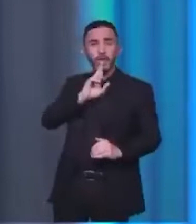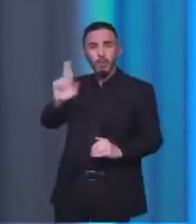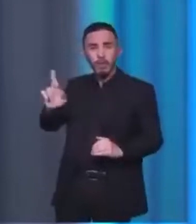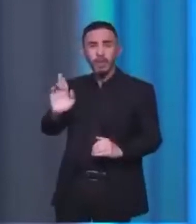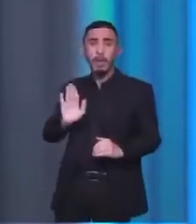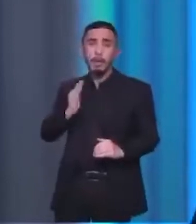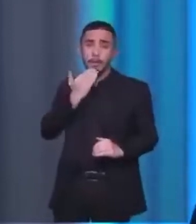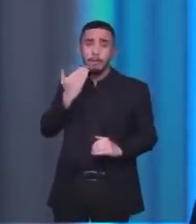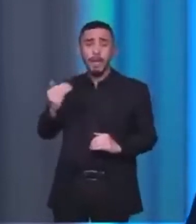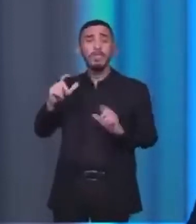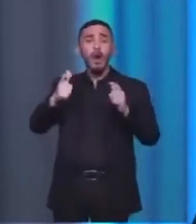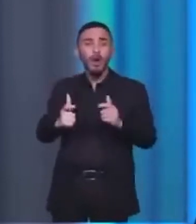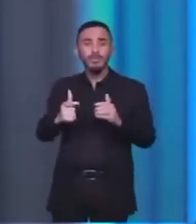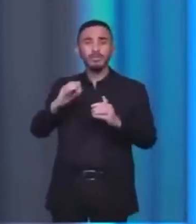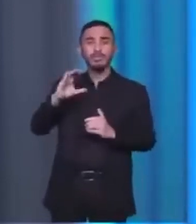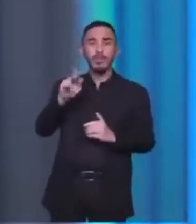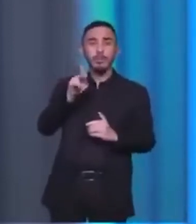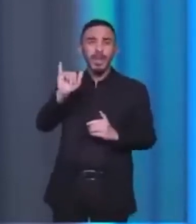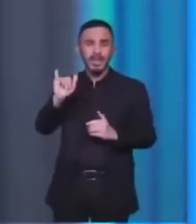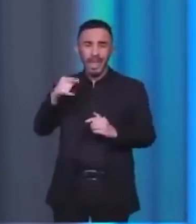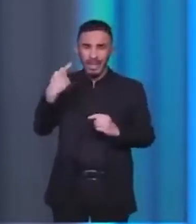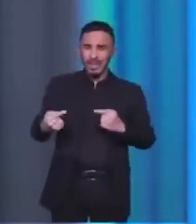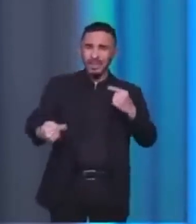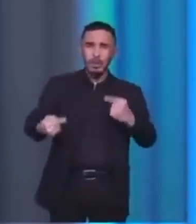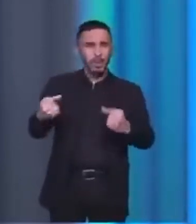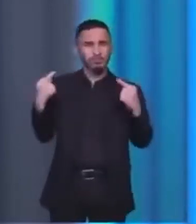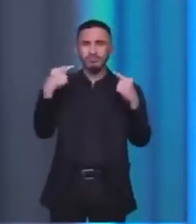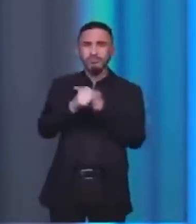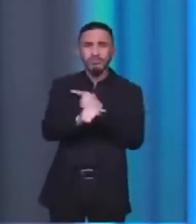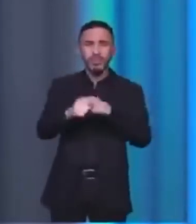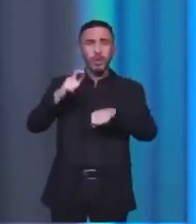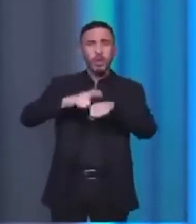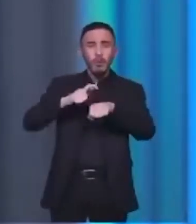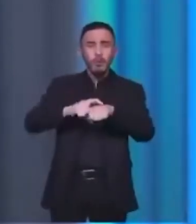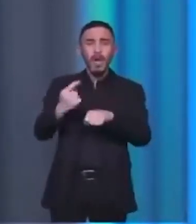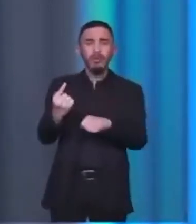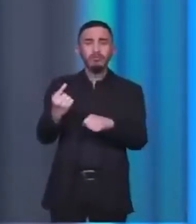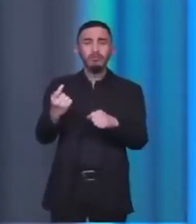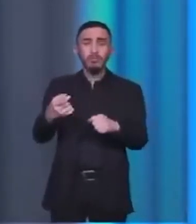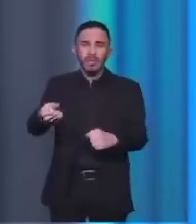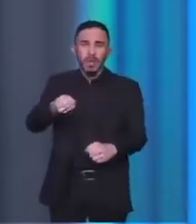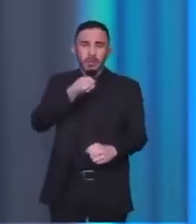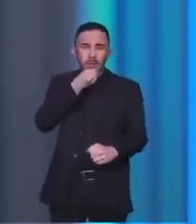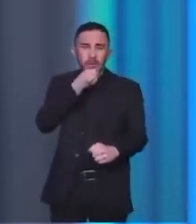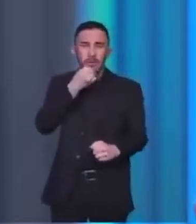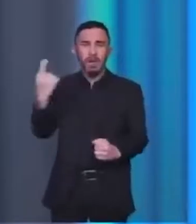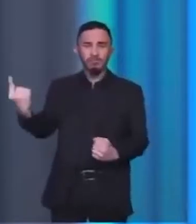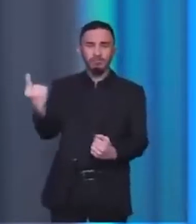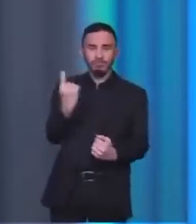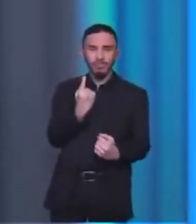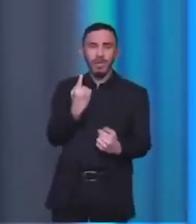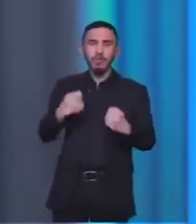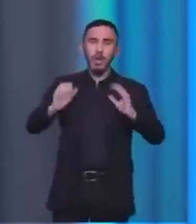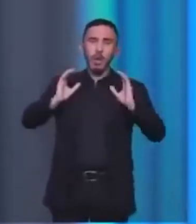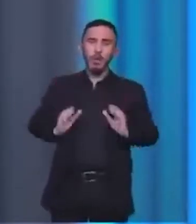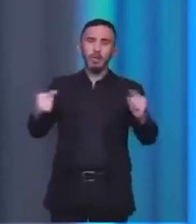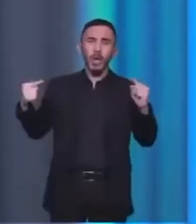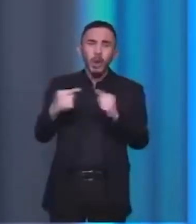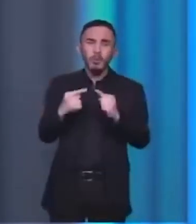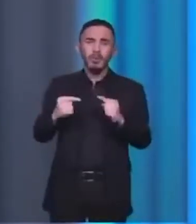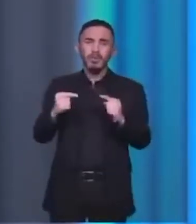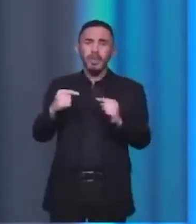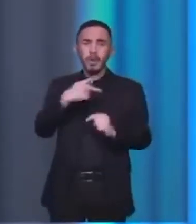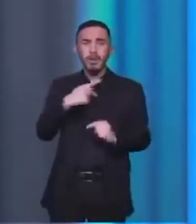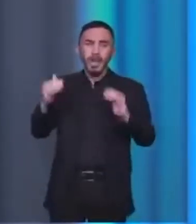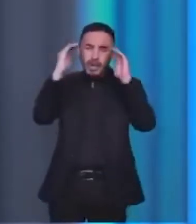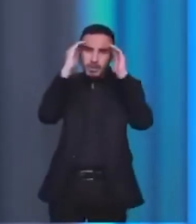para a CPI. Não peça aqui no debate, não. Você, quando vier no microfone, você se comporta com o presidente e